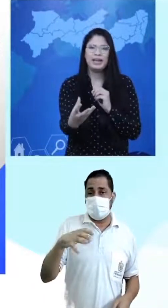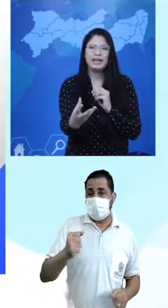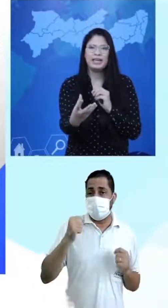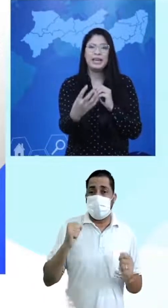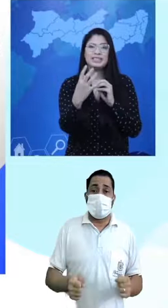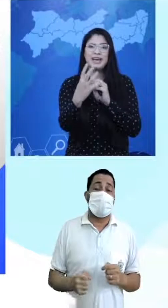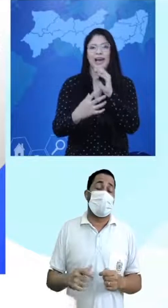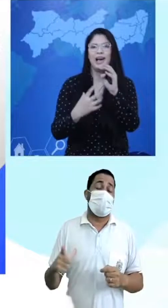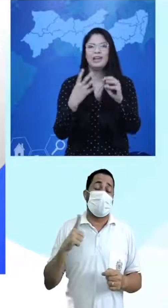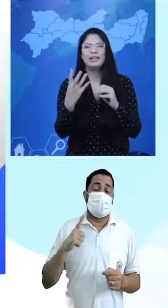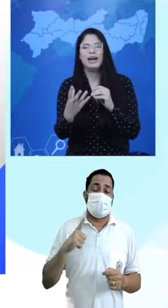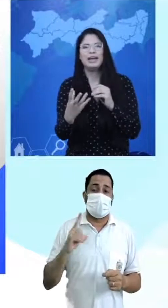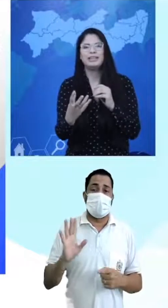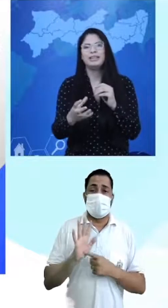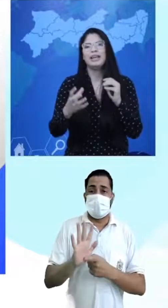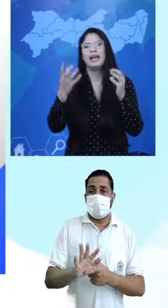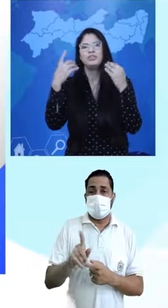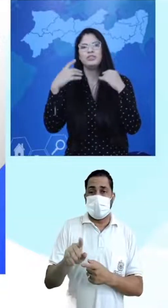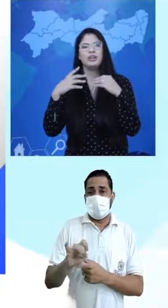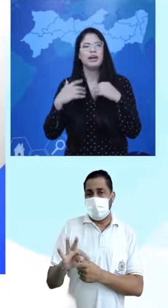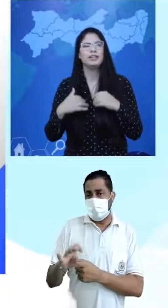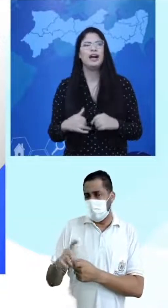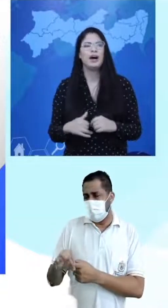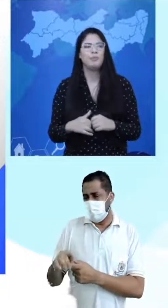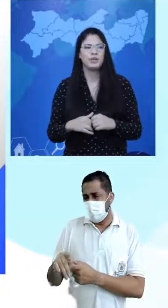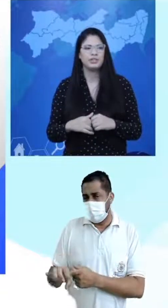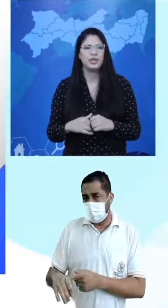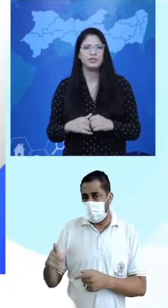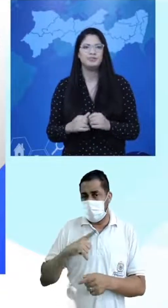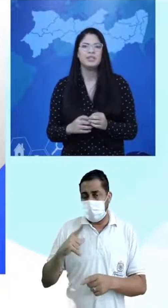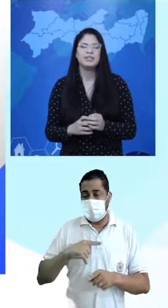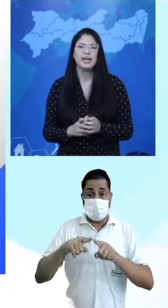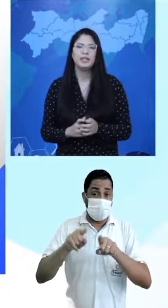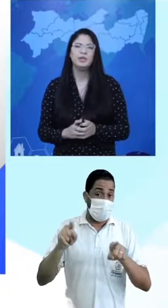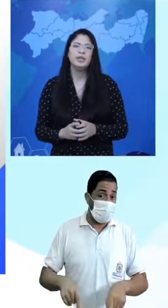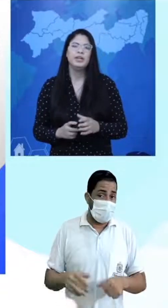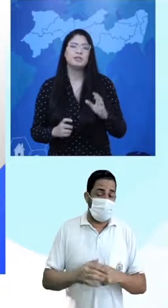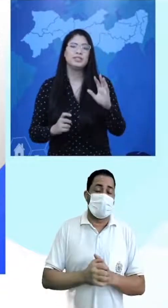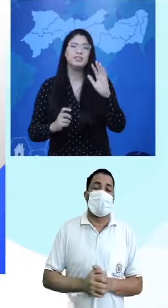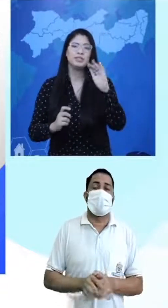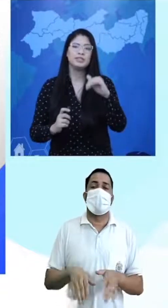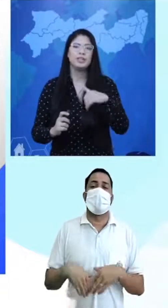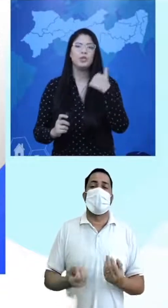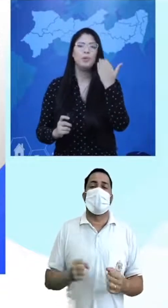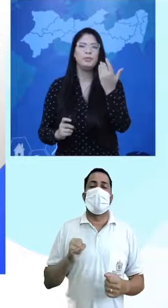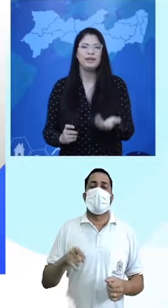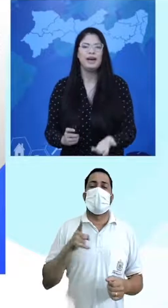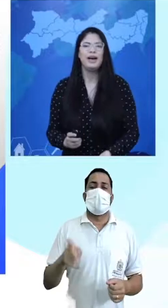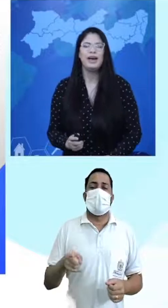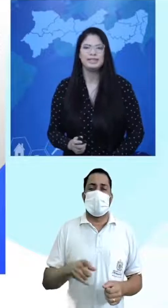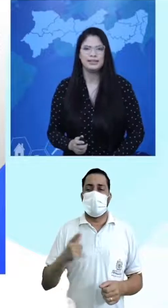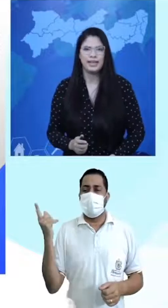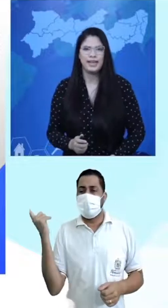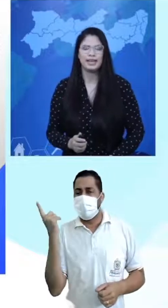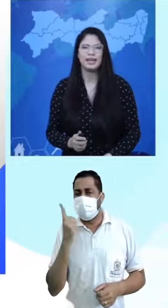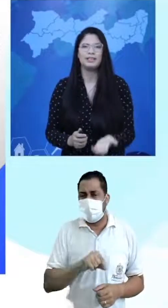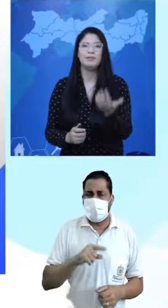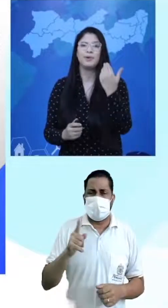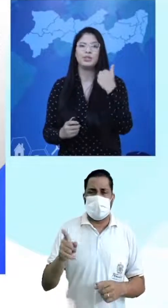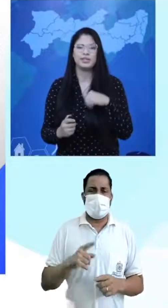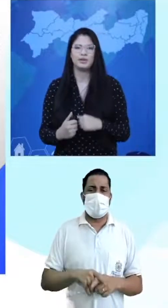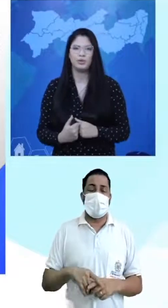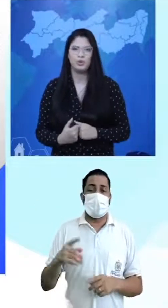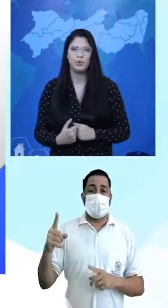para ele essa realidade relacionada ao projeto, certo? Então, se você dominar essa técnica